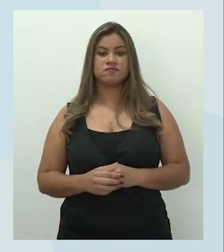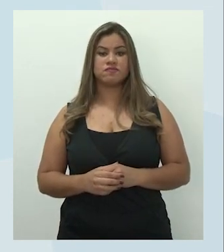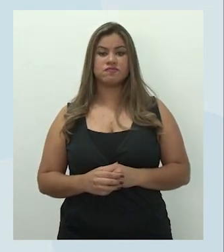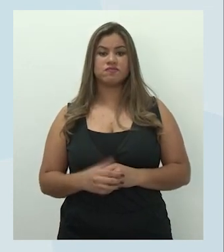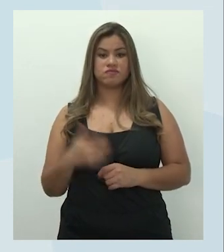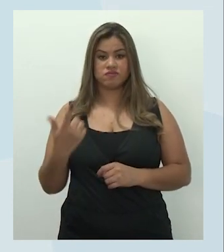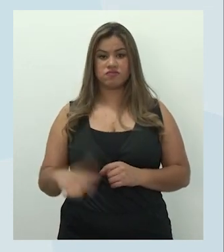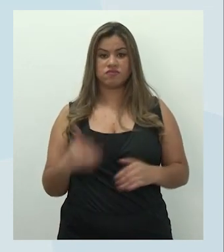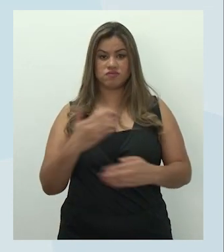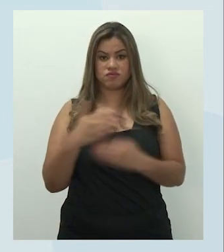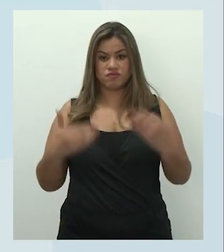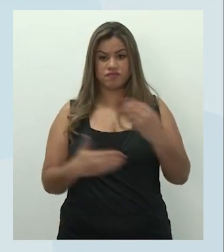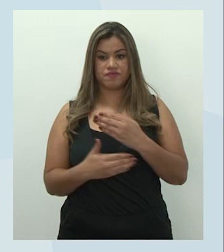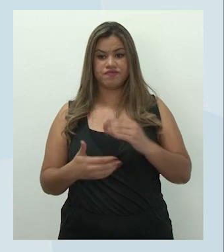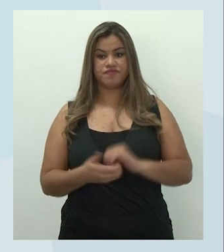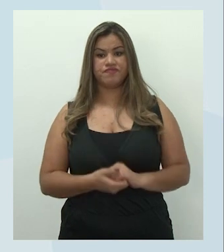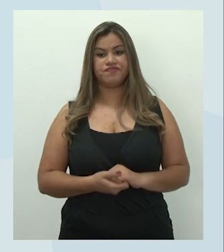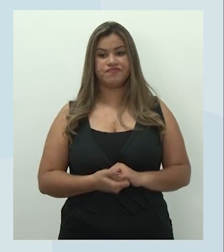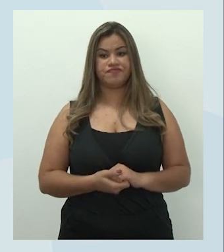o próximo slide?